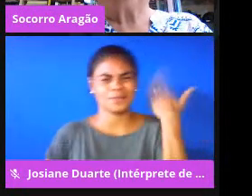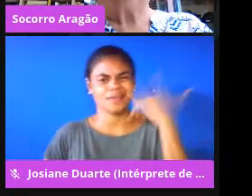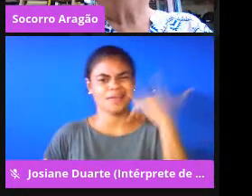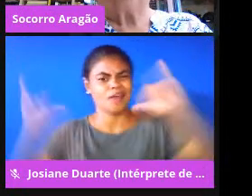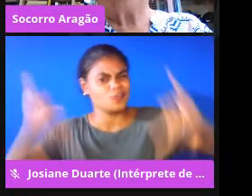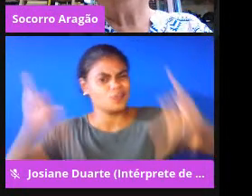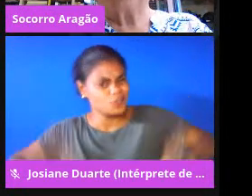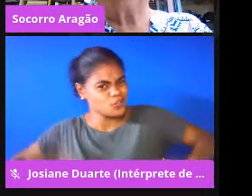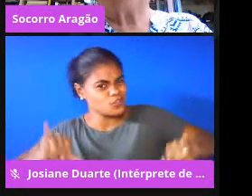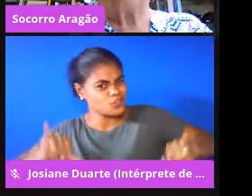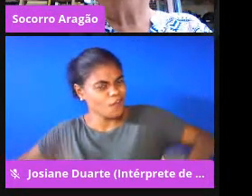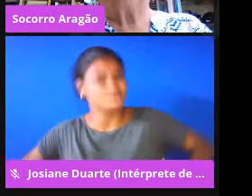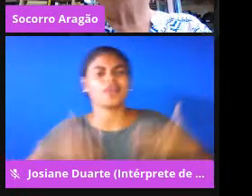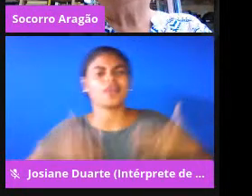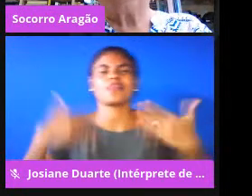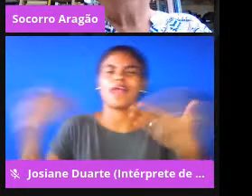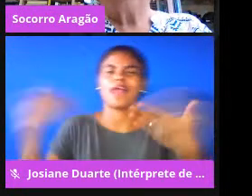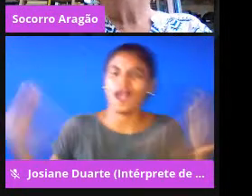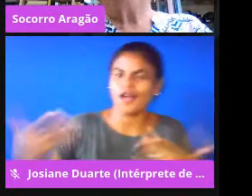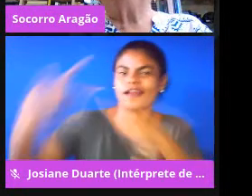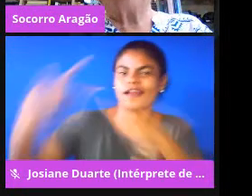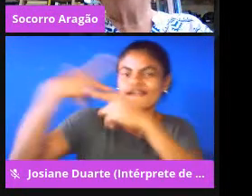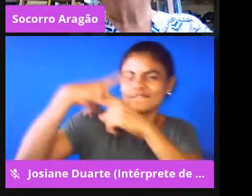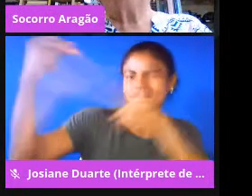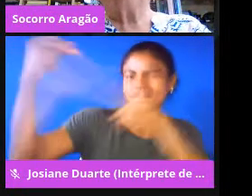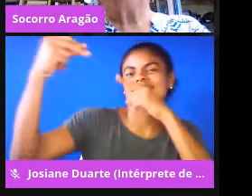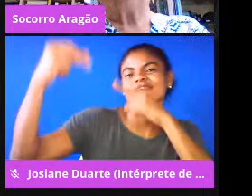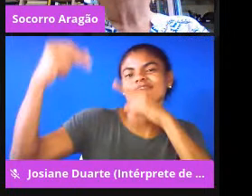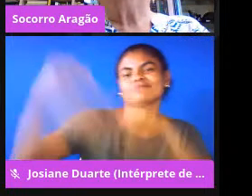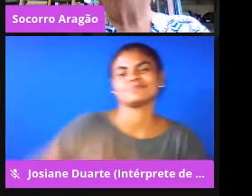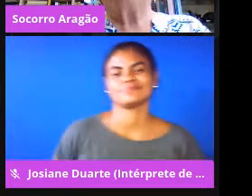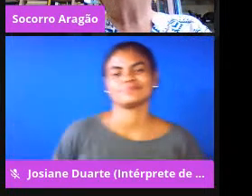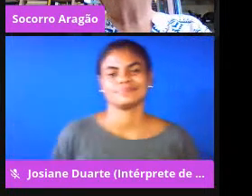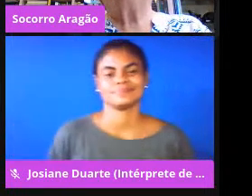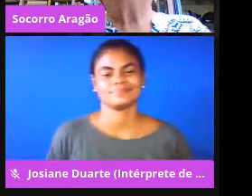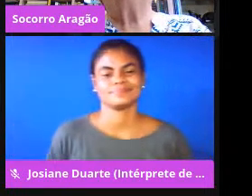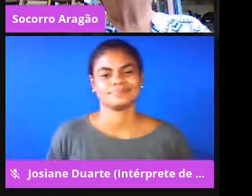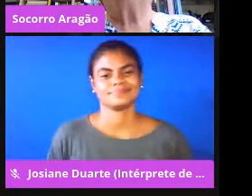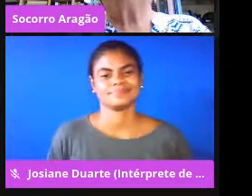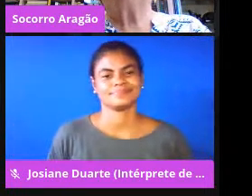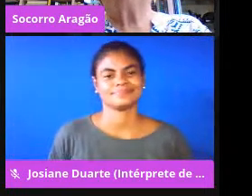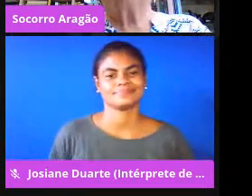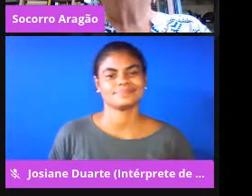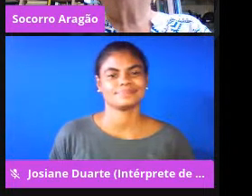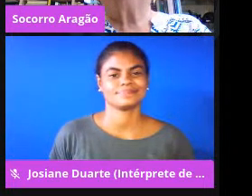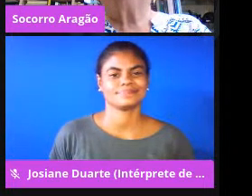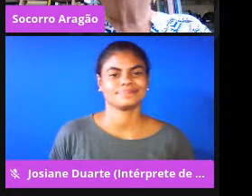mais cabelo, declarou Fabiano, desafiando o céu, os espinhos e os urubus.